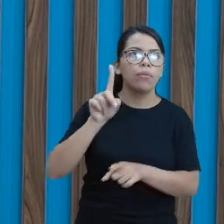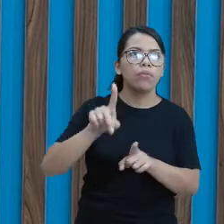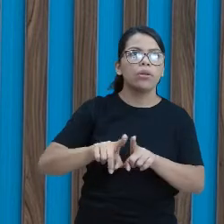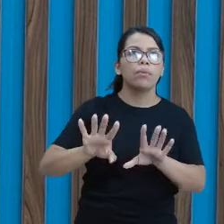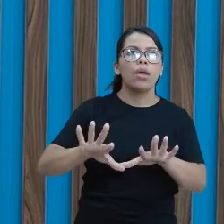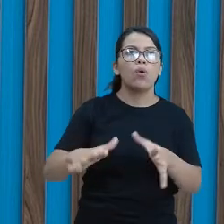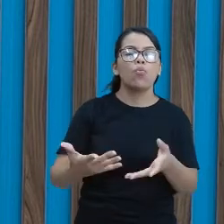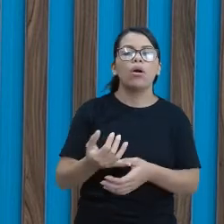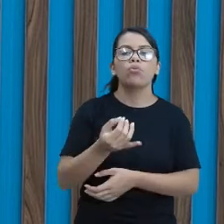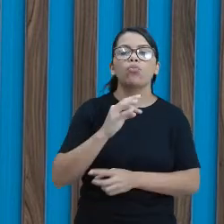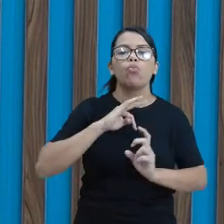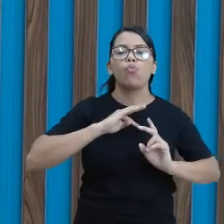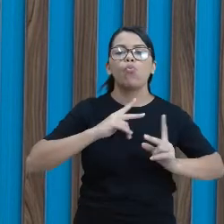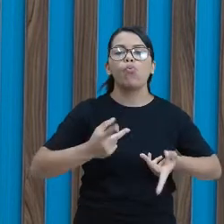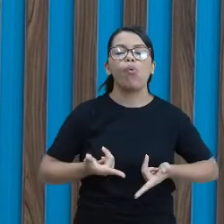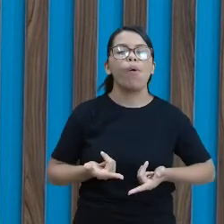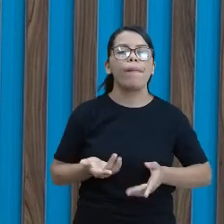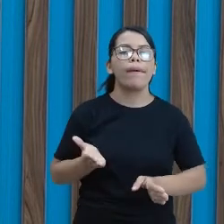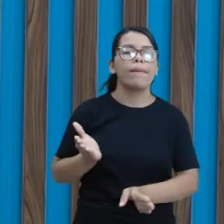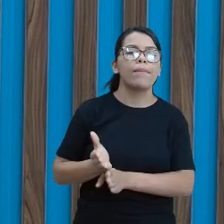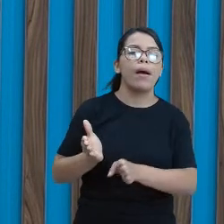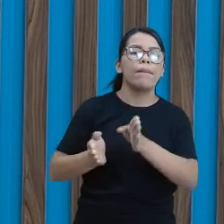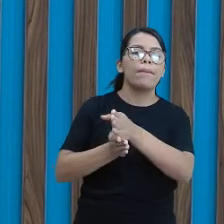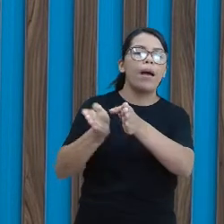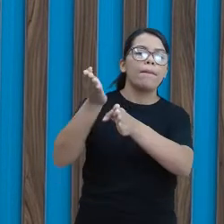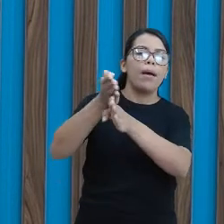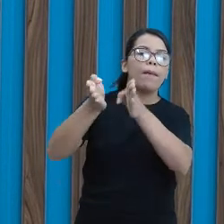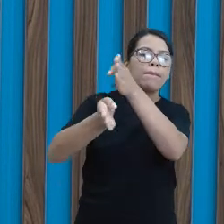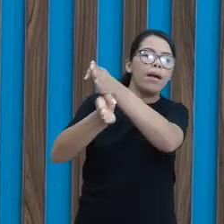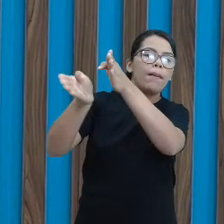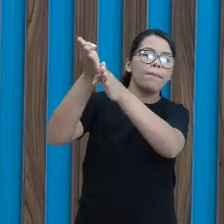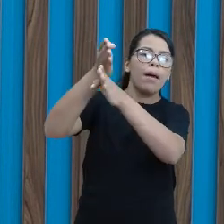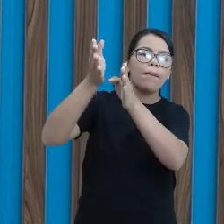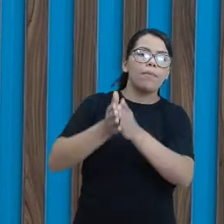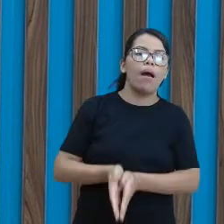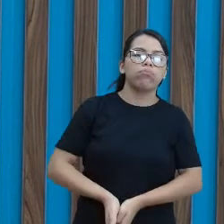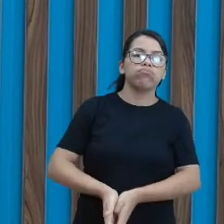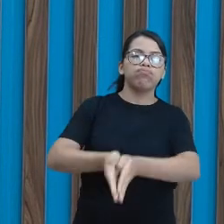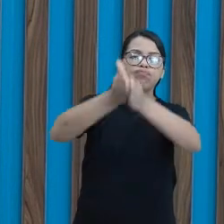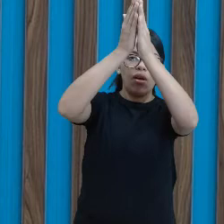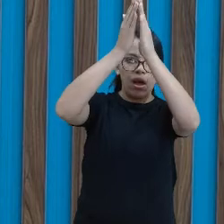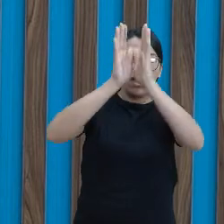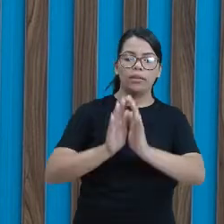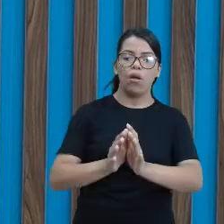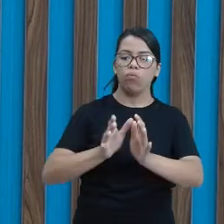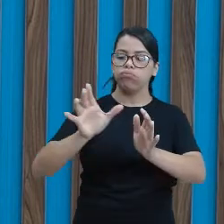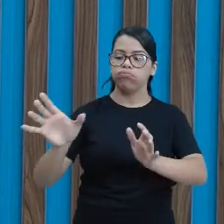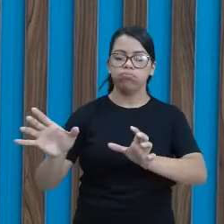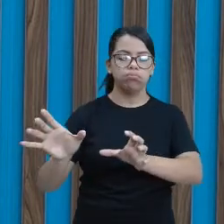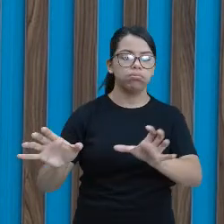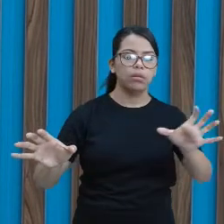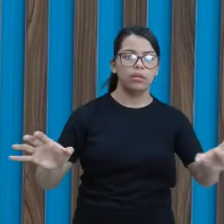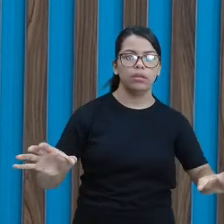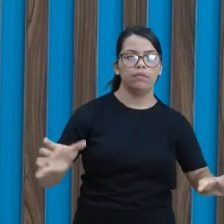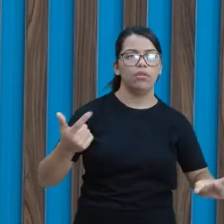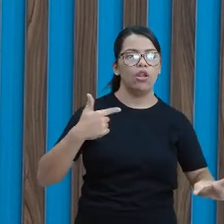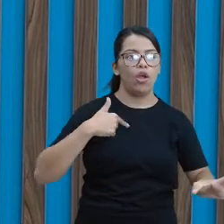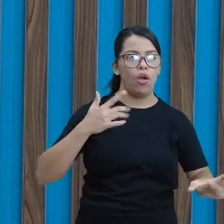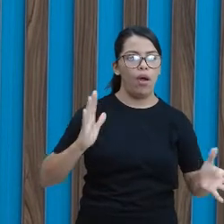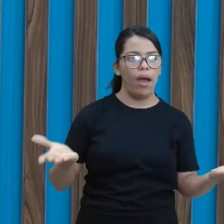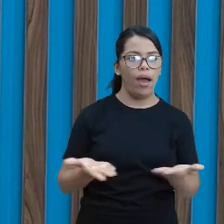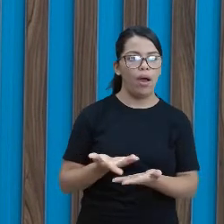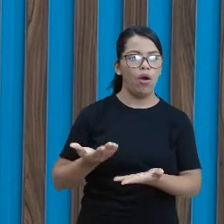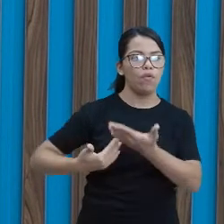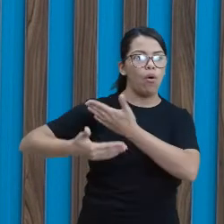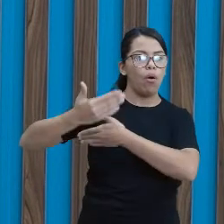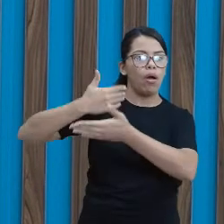vezes muro muito alto, e aí atrapalha. Mas eu vou viajar aí na história, né? Eu vou para um tempo bem distante, a questão